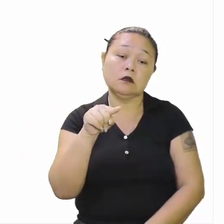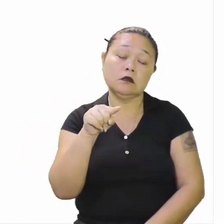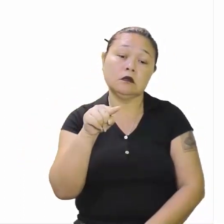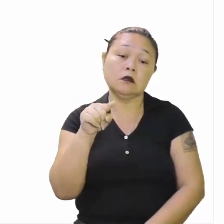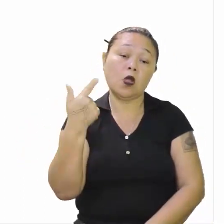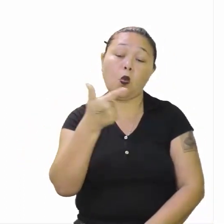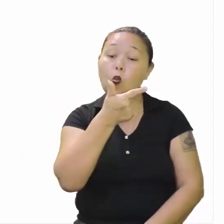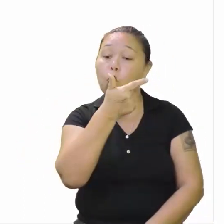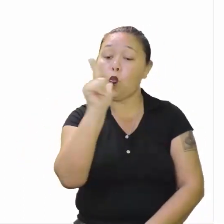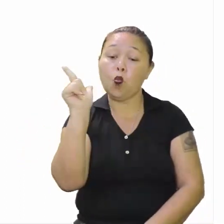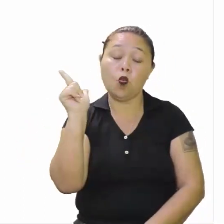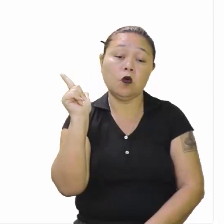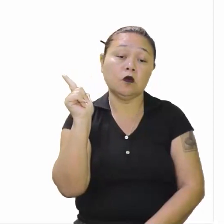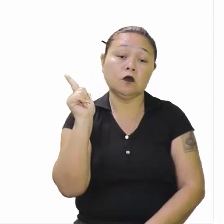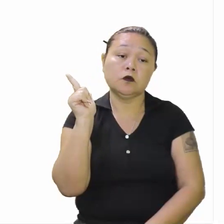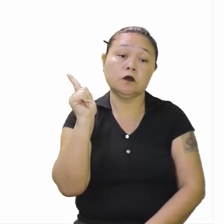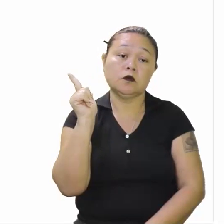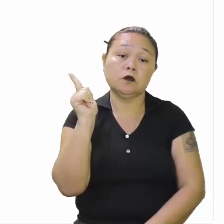outras